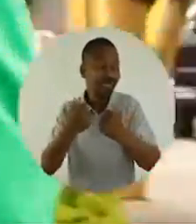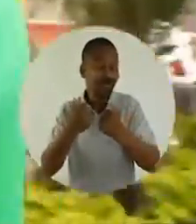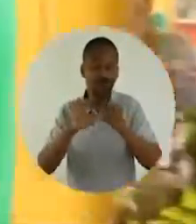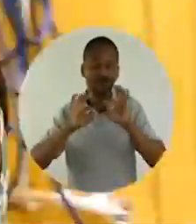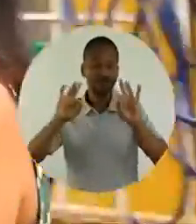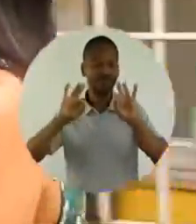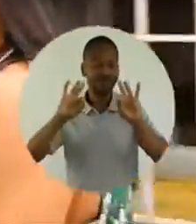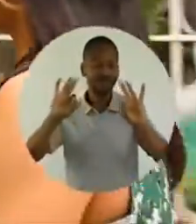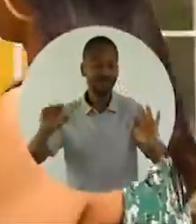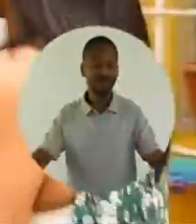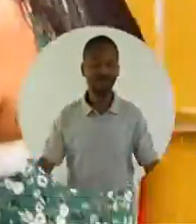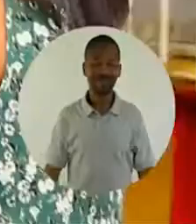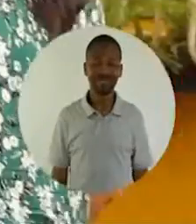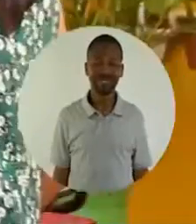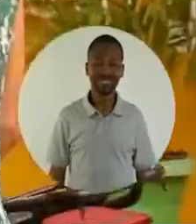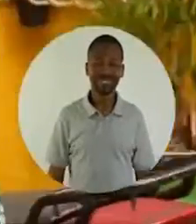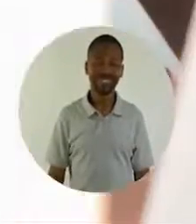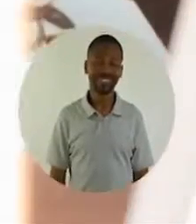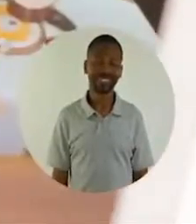show.